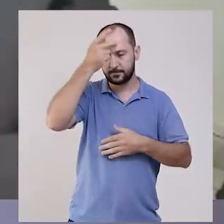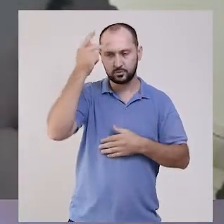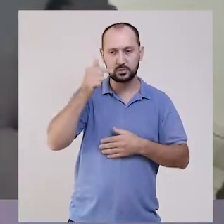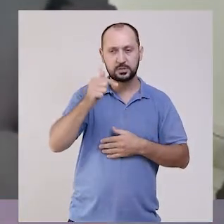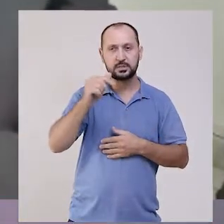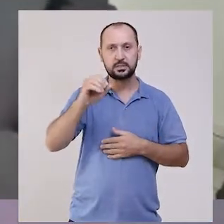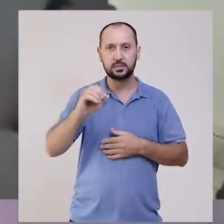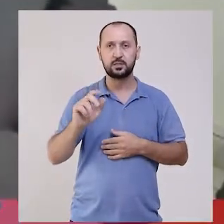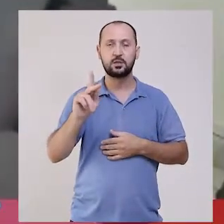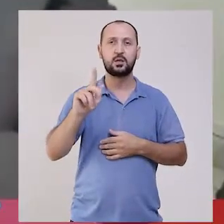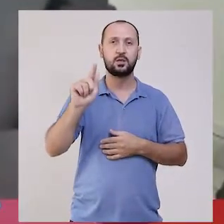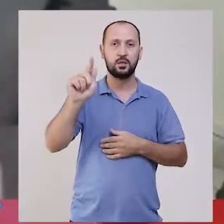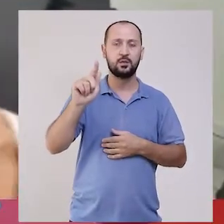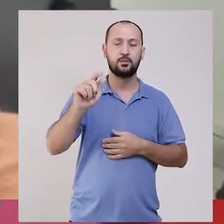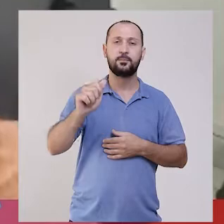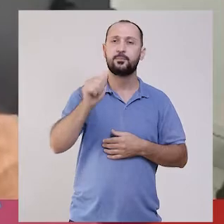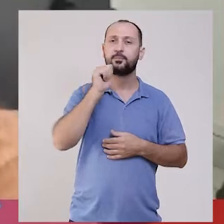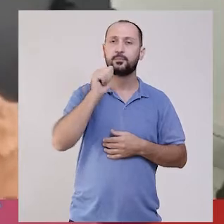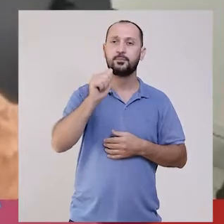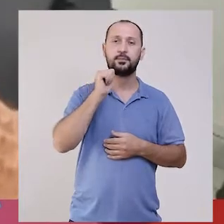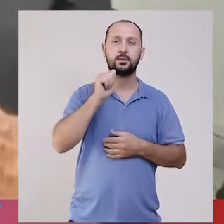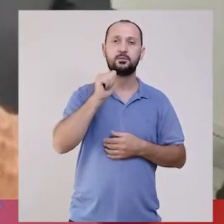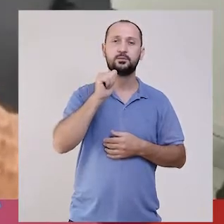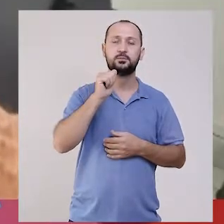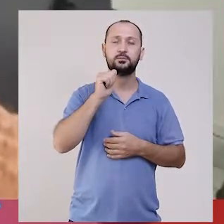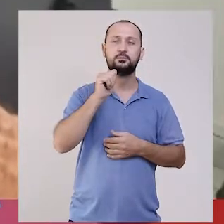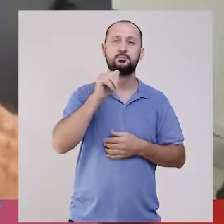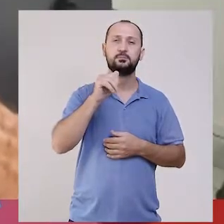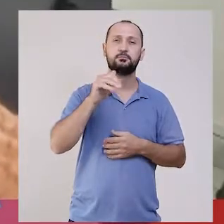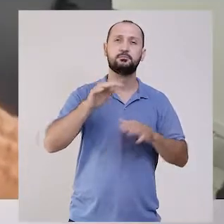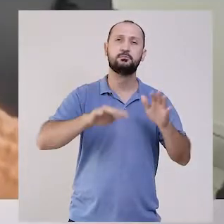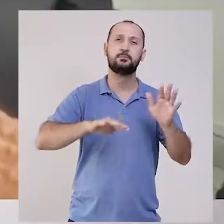de 70 quilos, ela deveria usar